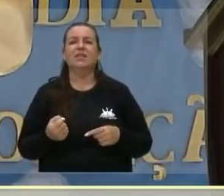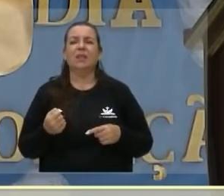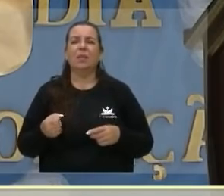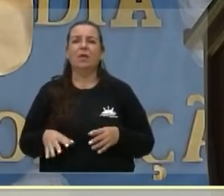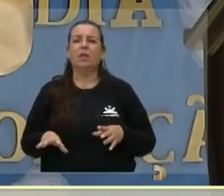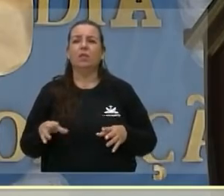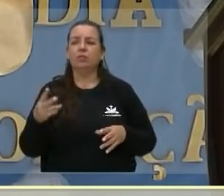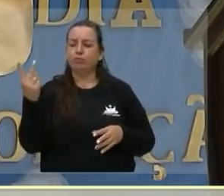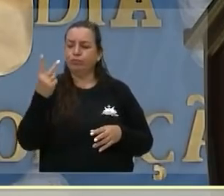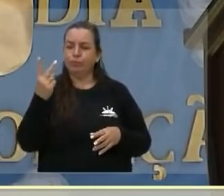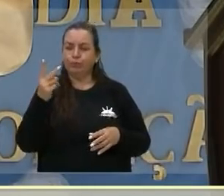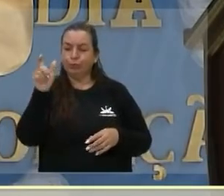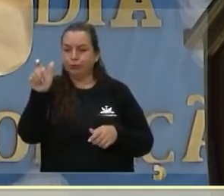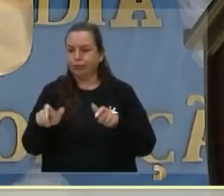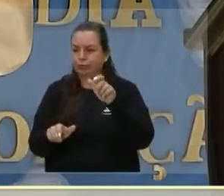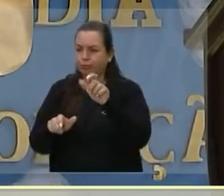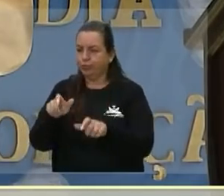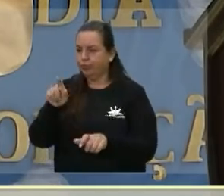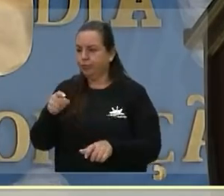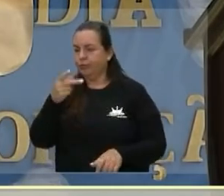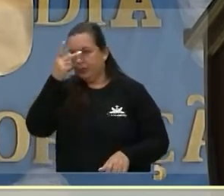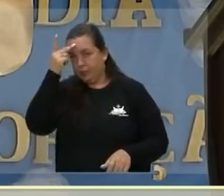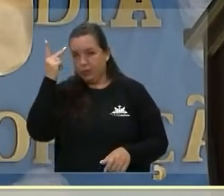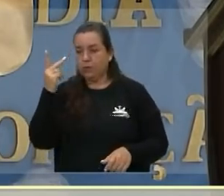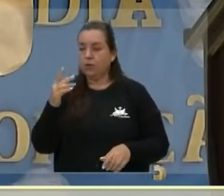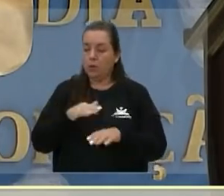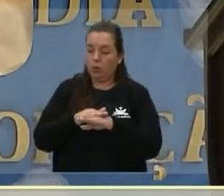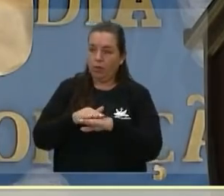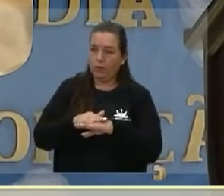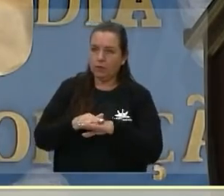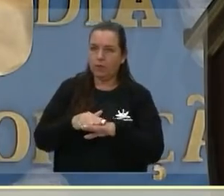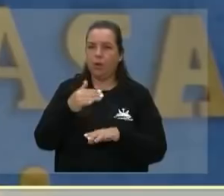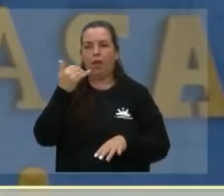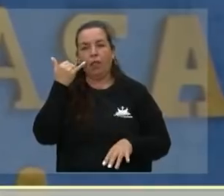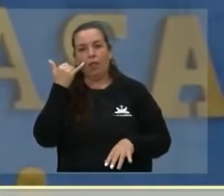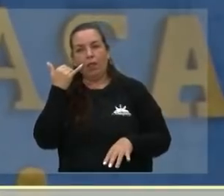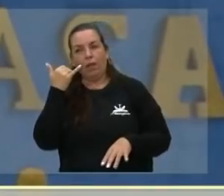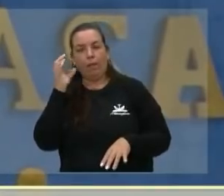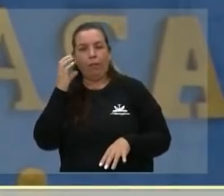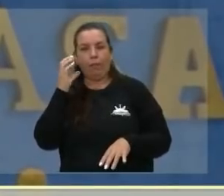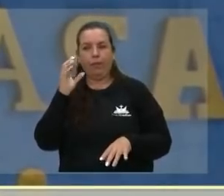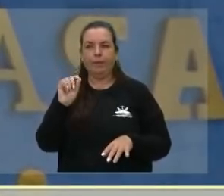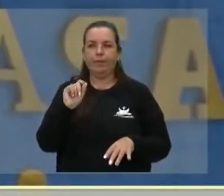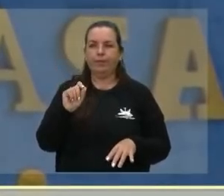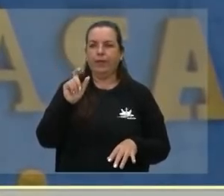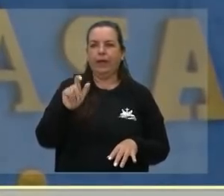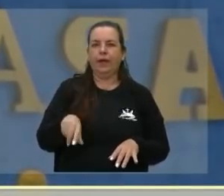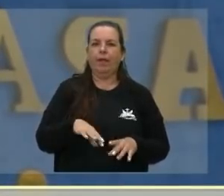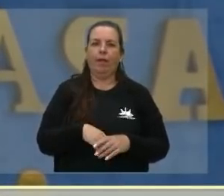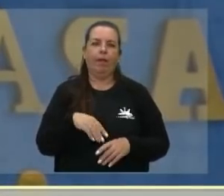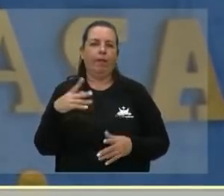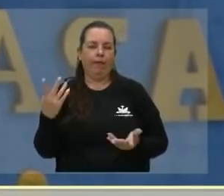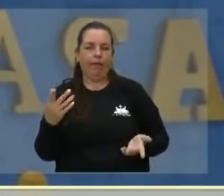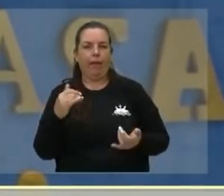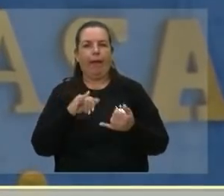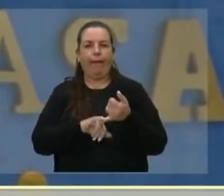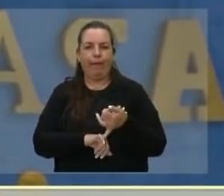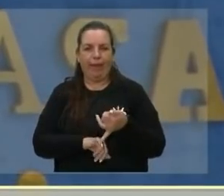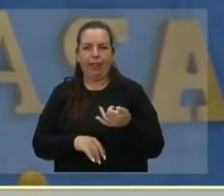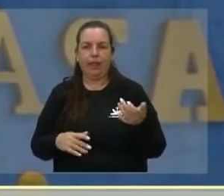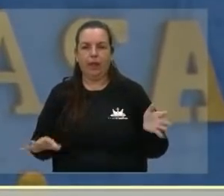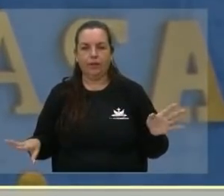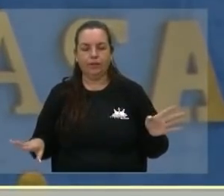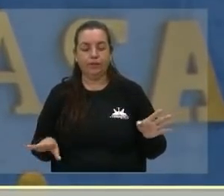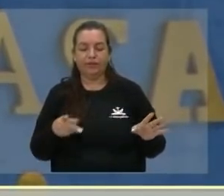duas pessoas conversava marido e mulher tocou o telefone quem é a briguet o